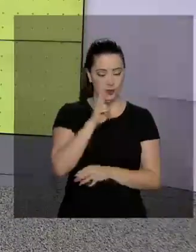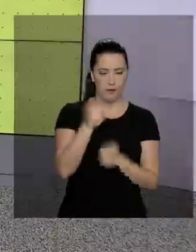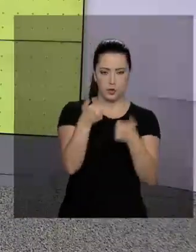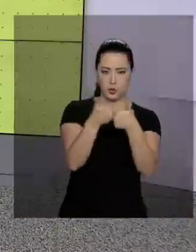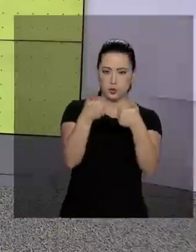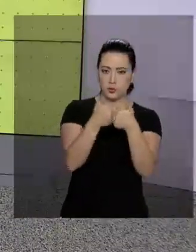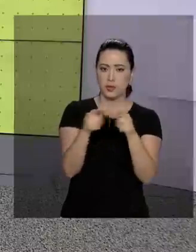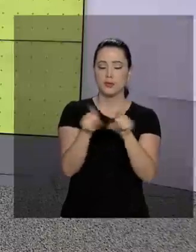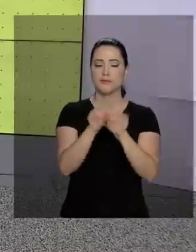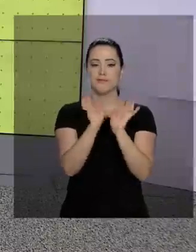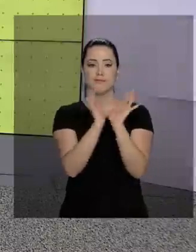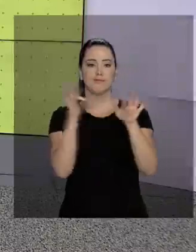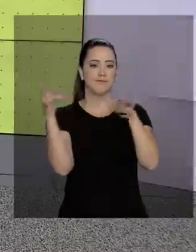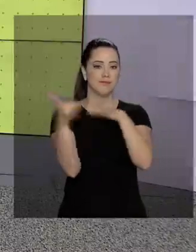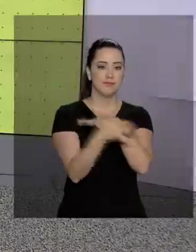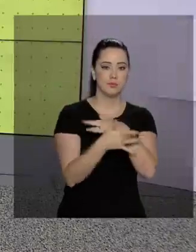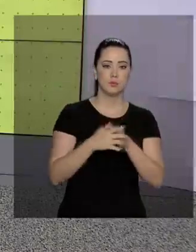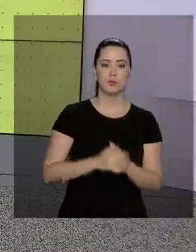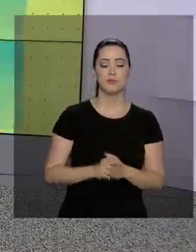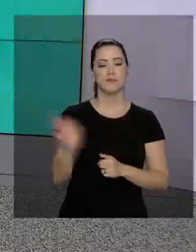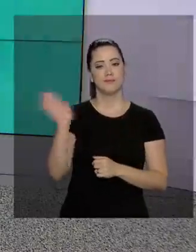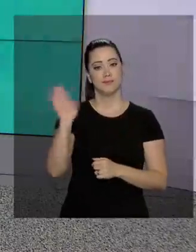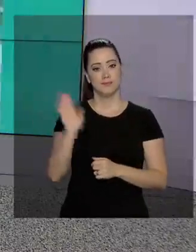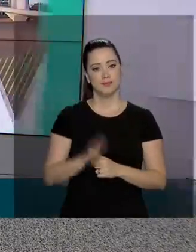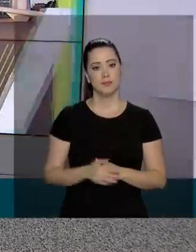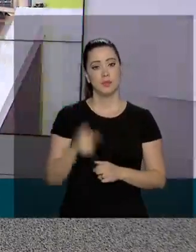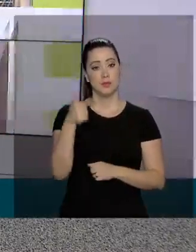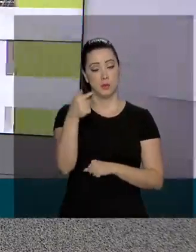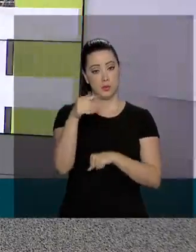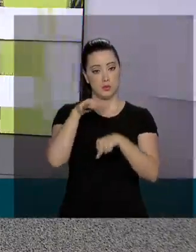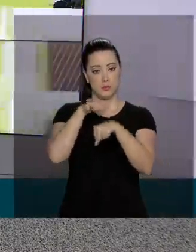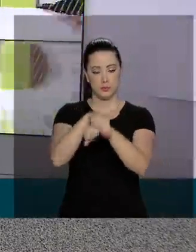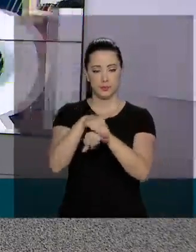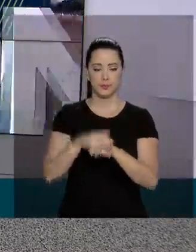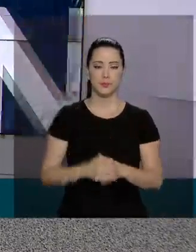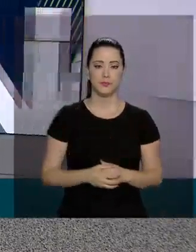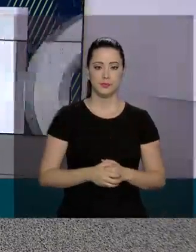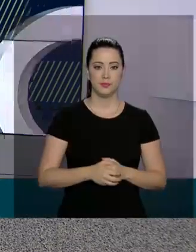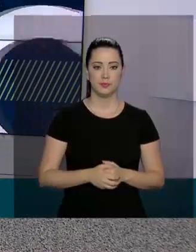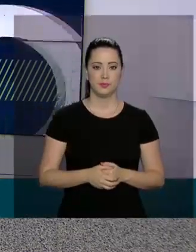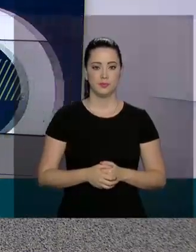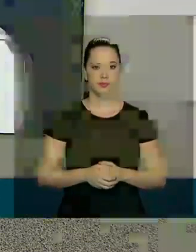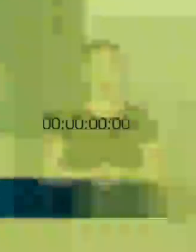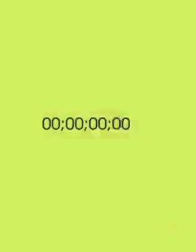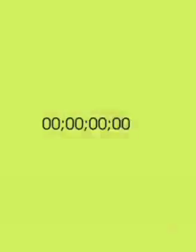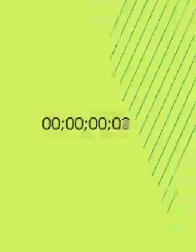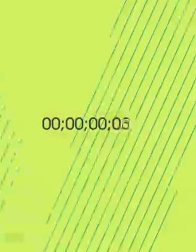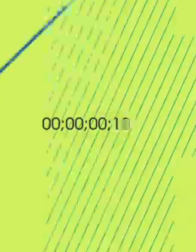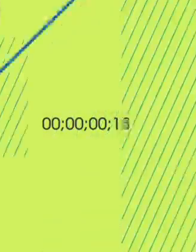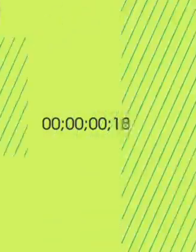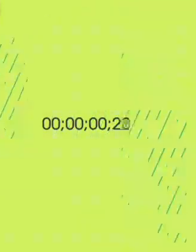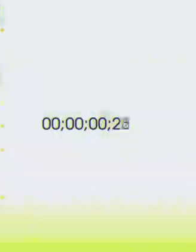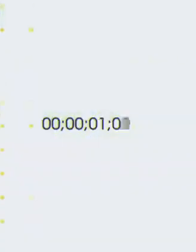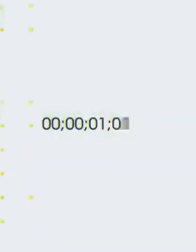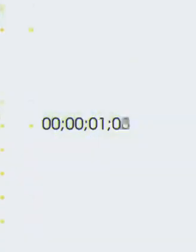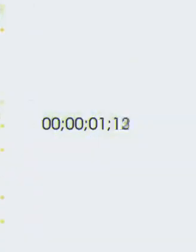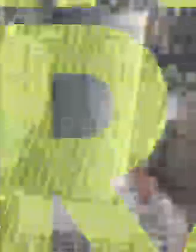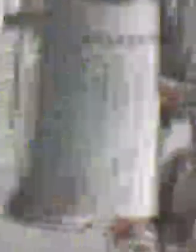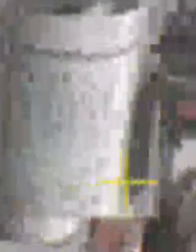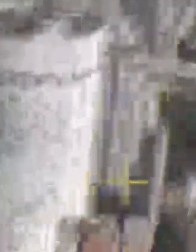Acompanhe a gente também pelas nossas redes sociais. Até a próxima edição, às sete da noite. a também